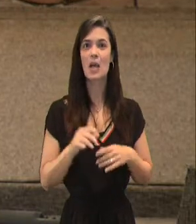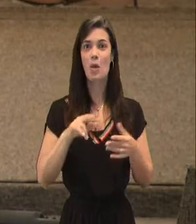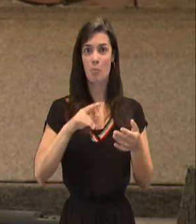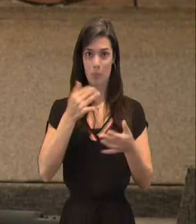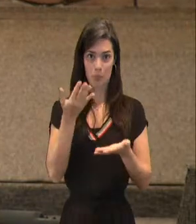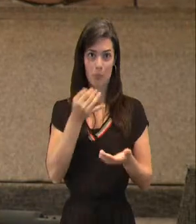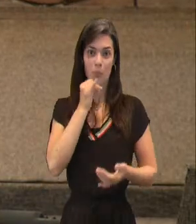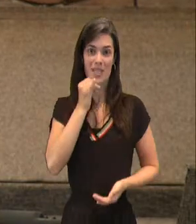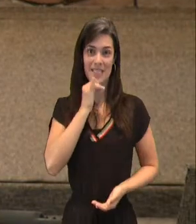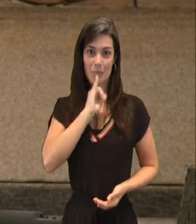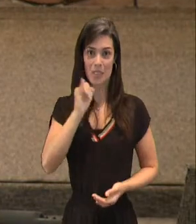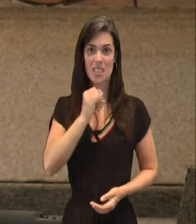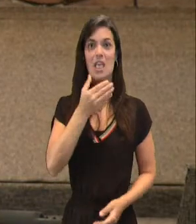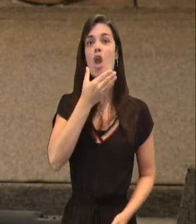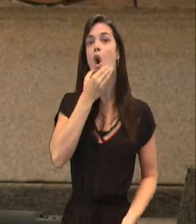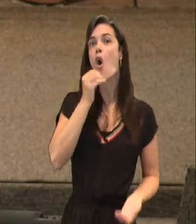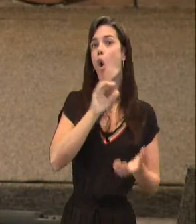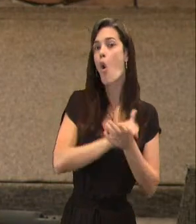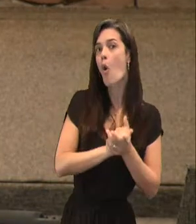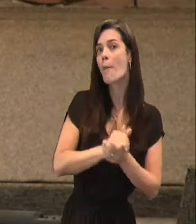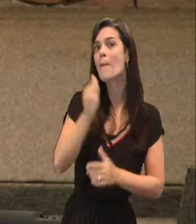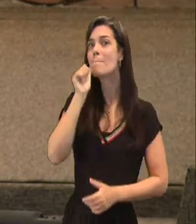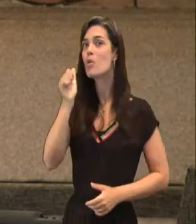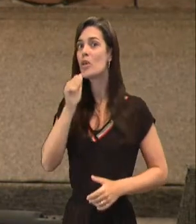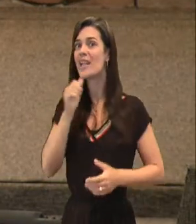marido divorciava uma esposa.